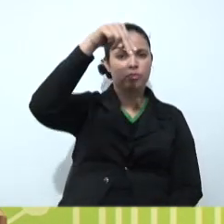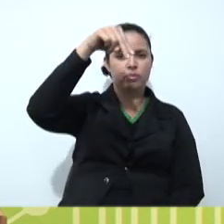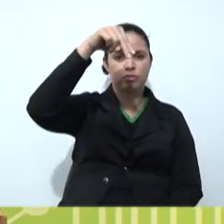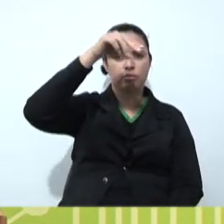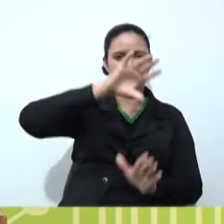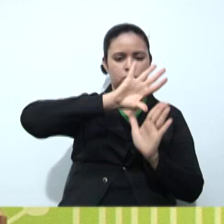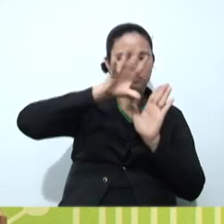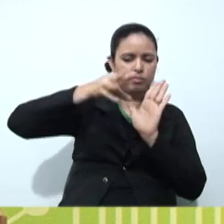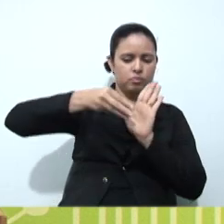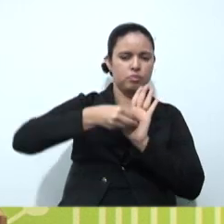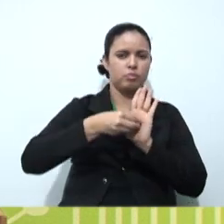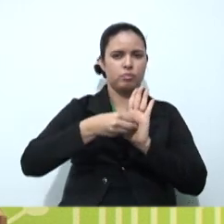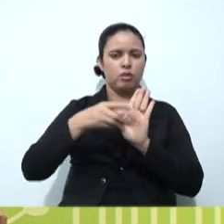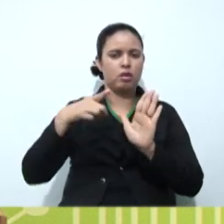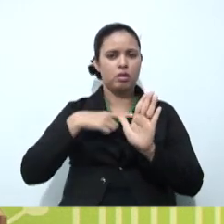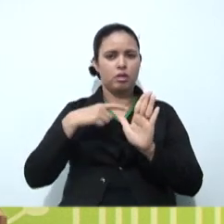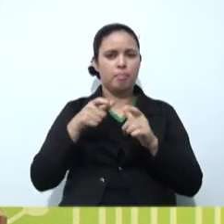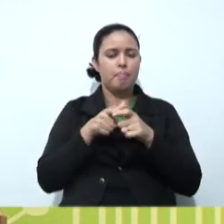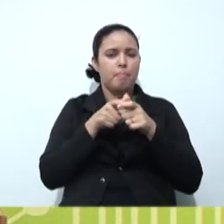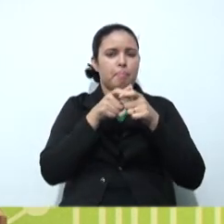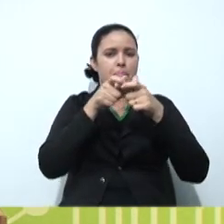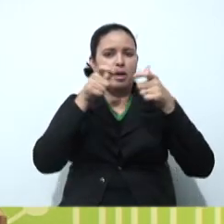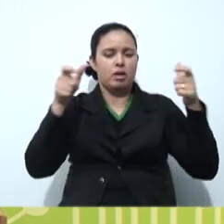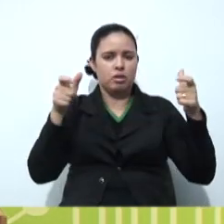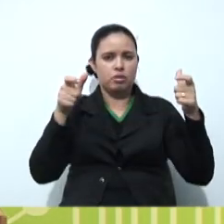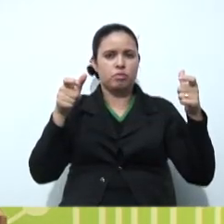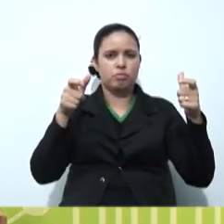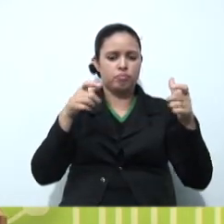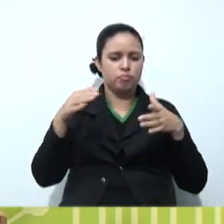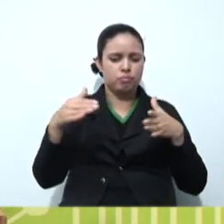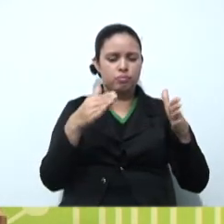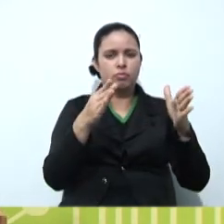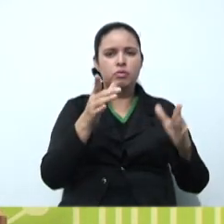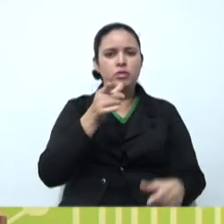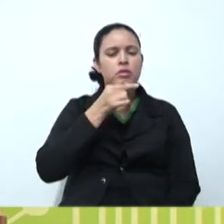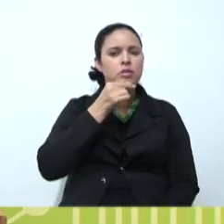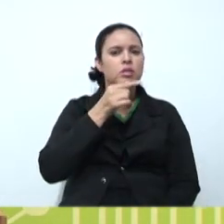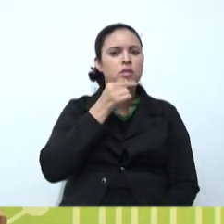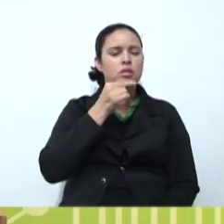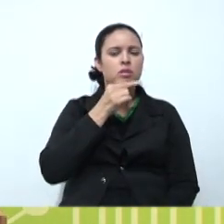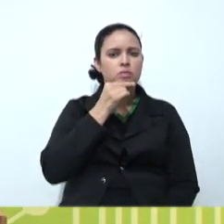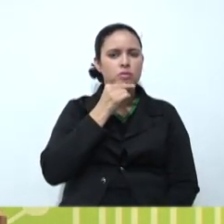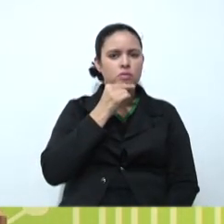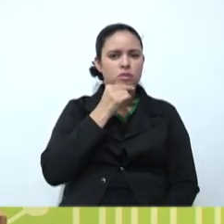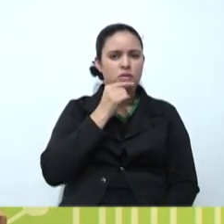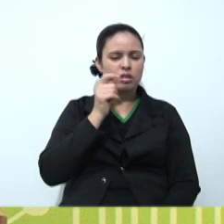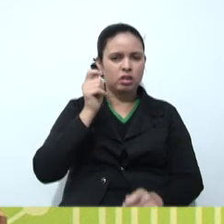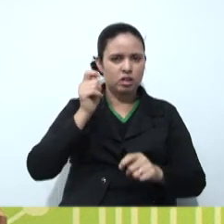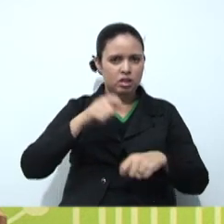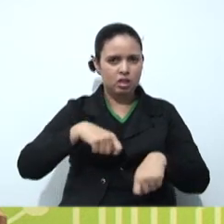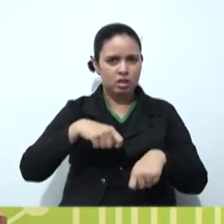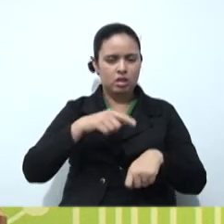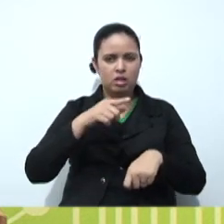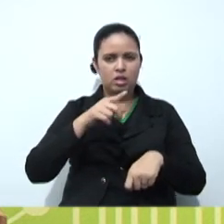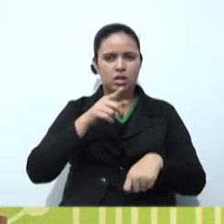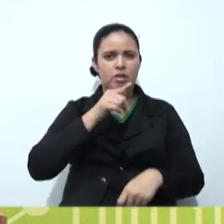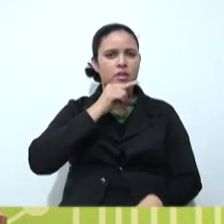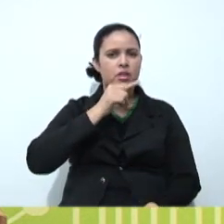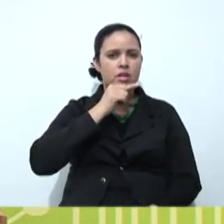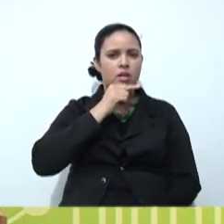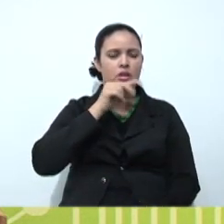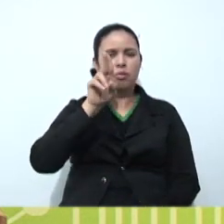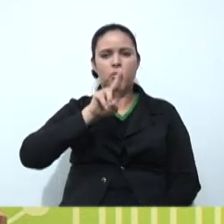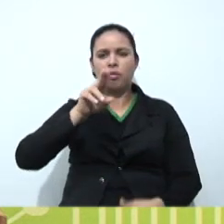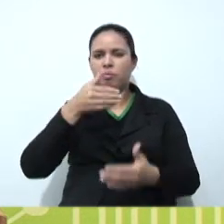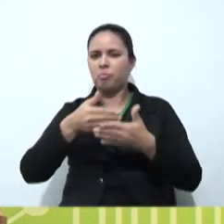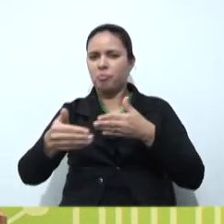mundo. Mas isso quer dizer que eu posso gastar à vontade, que eu posso desperdiçar? Claro que não.